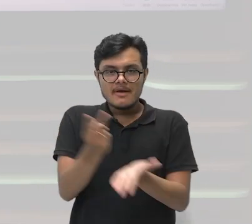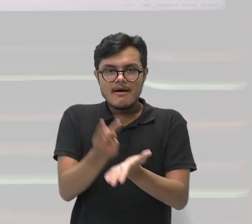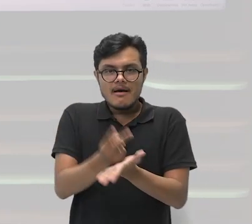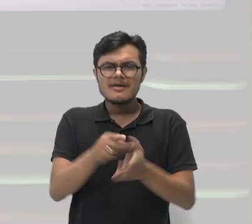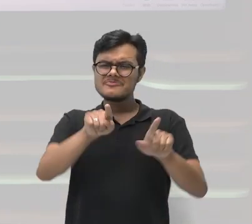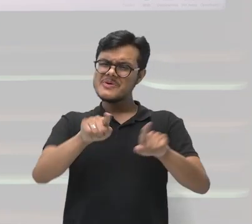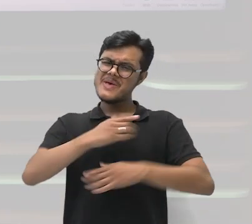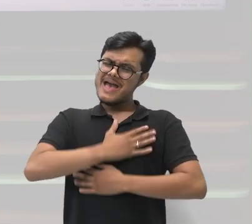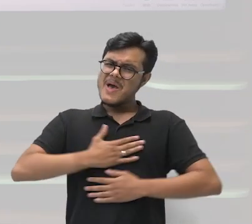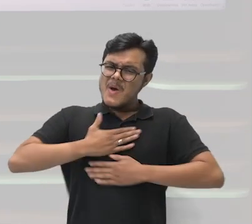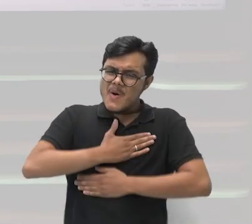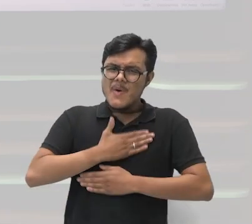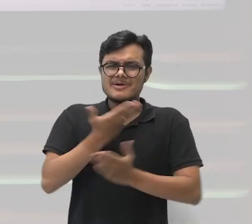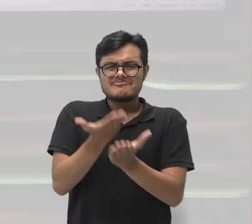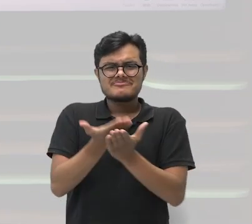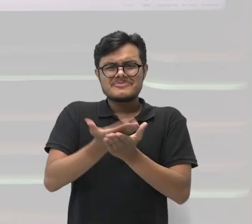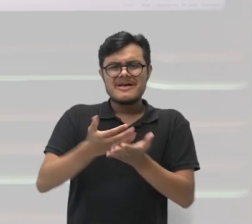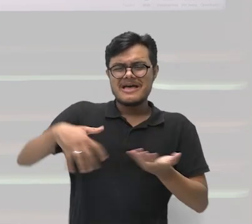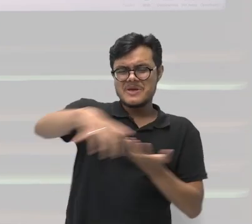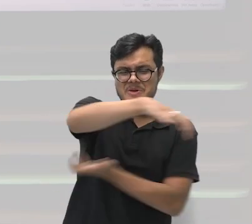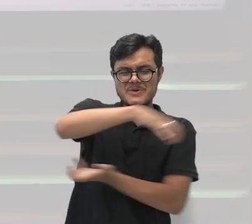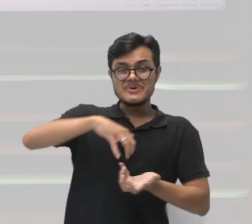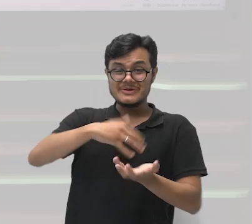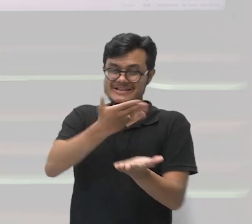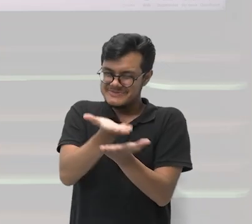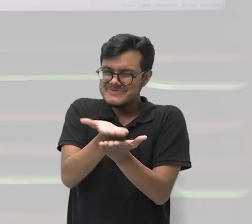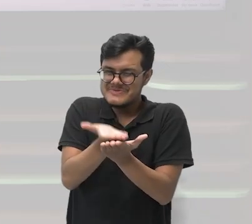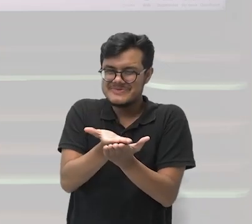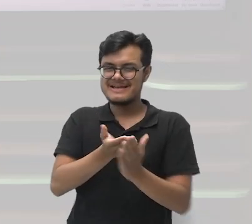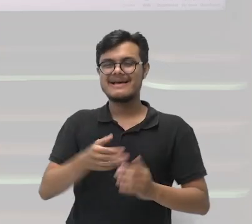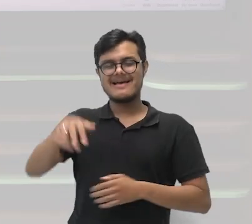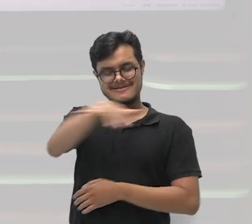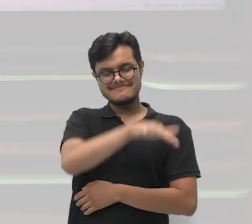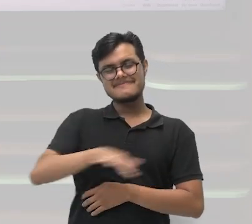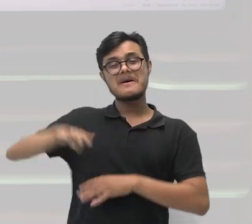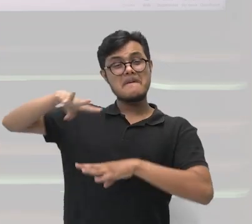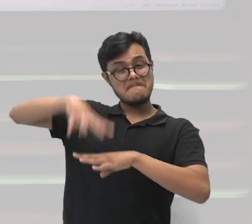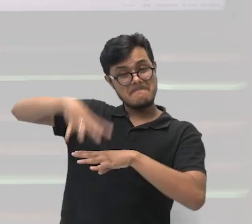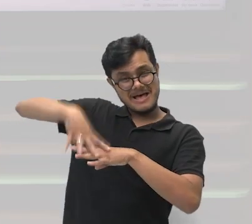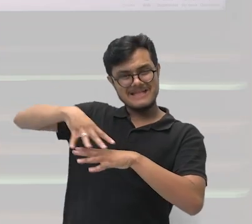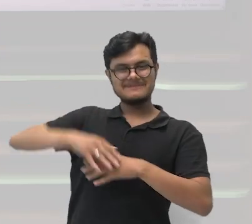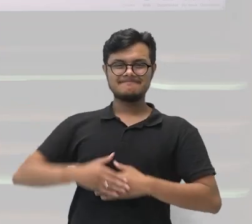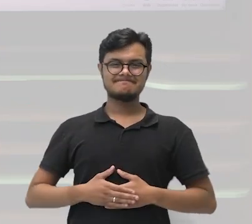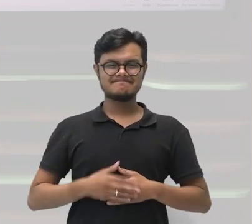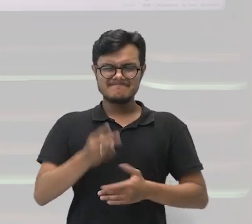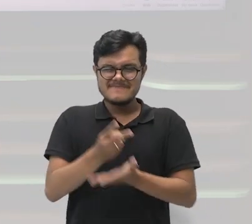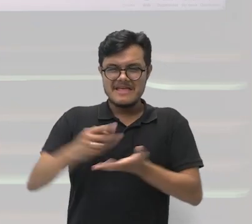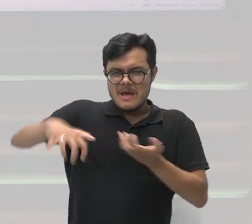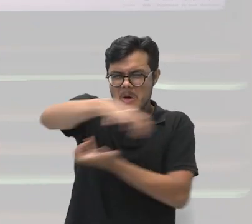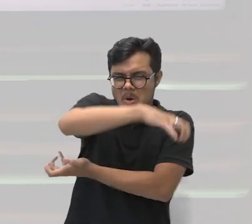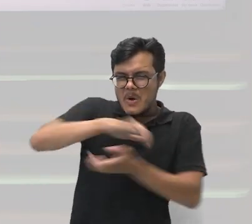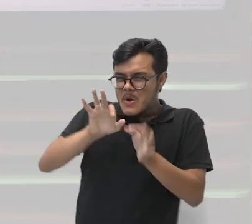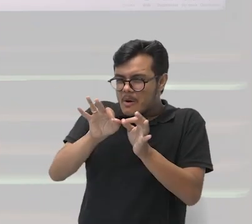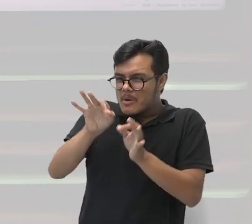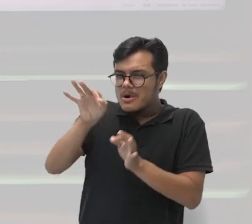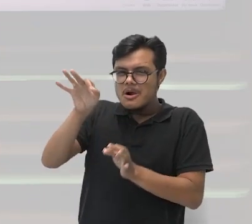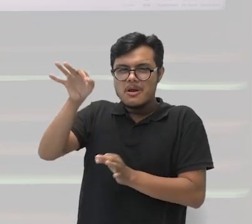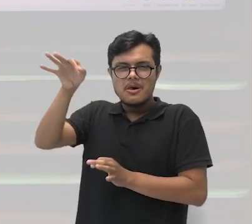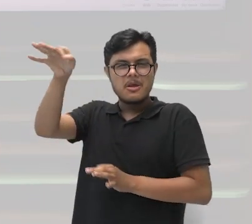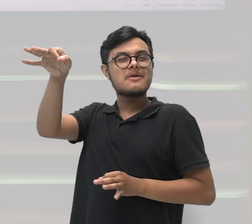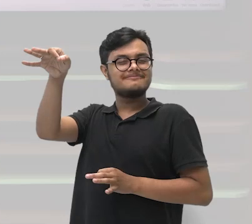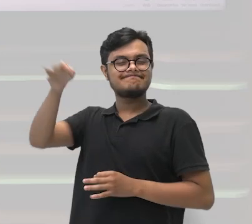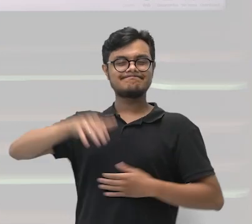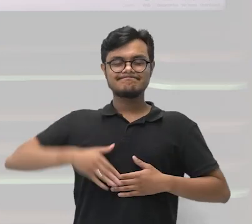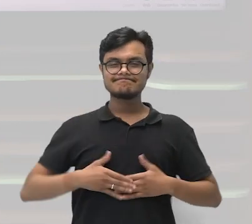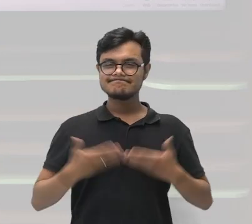você tenha gostado aí da viagem que nós fizemos aí ao longo, né, no universo, a viagem aí intergaláctica, né?